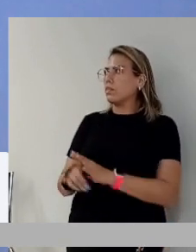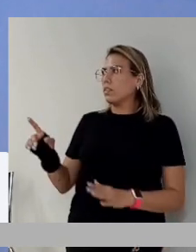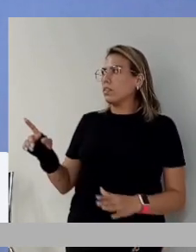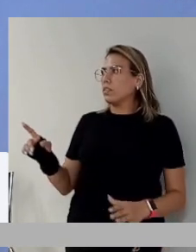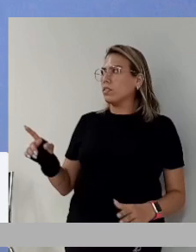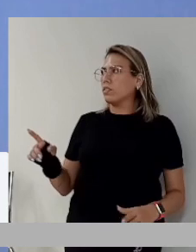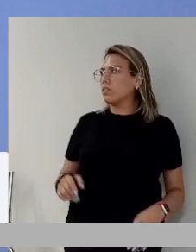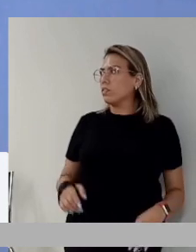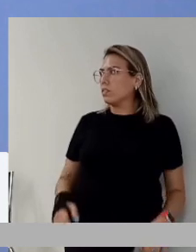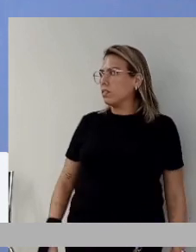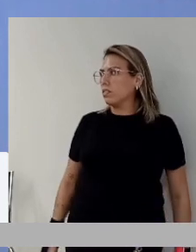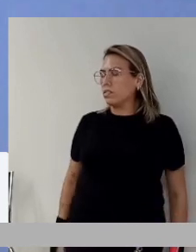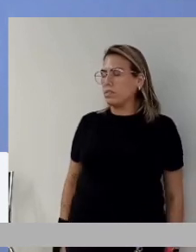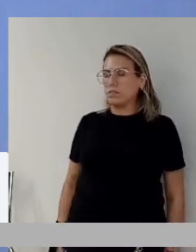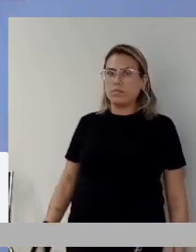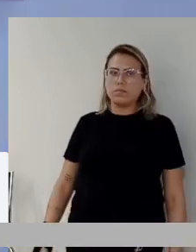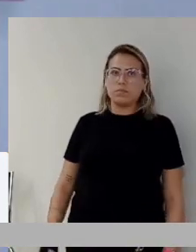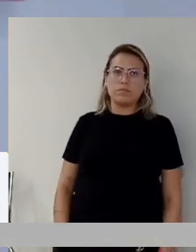Berk